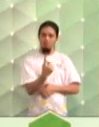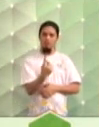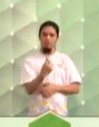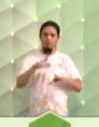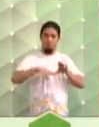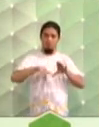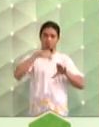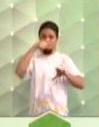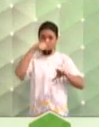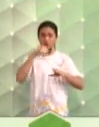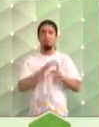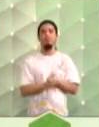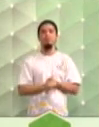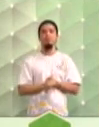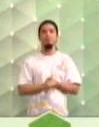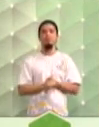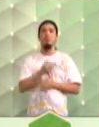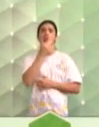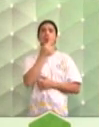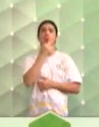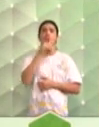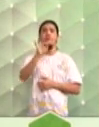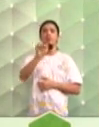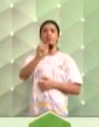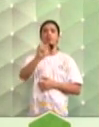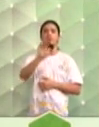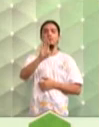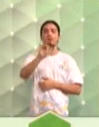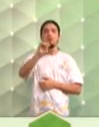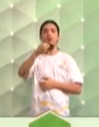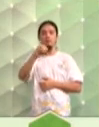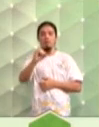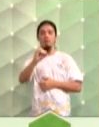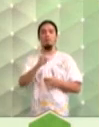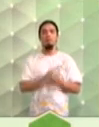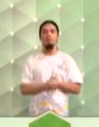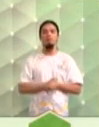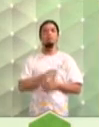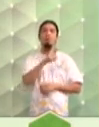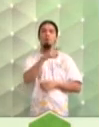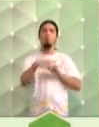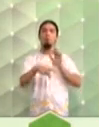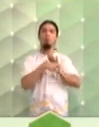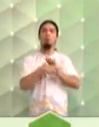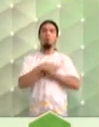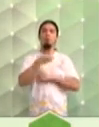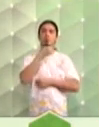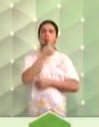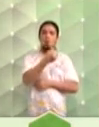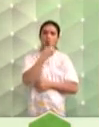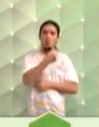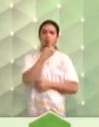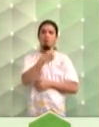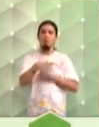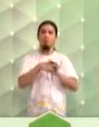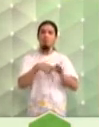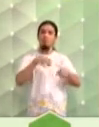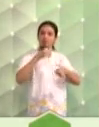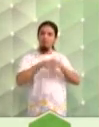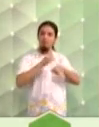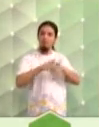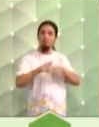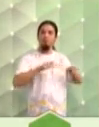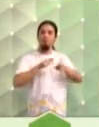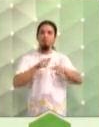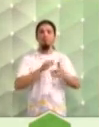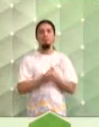para cá, Fábio, por favor. Fábio está de microfone, não tem problema. Fábio Costa, que é jornalista da CEPED. É, da CEPED. Falei direitinho o nome da secretaria? Falou a